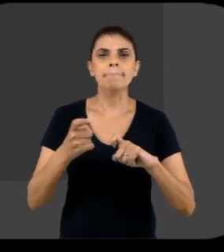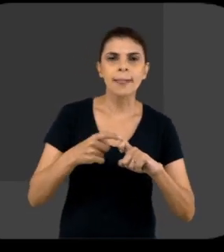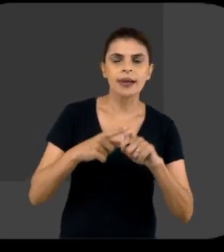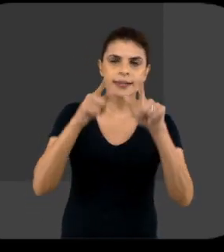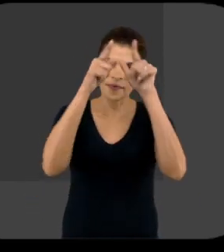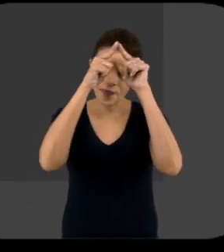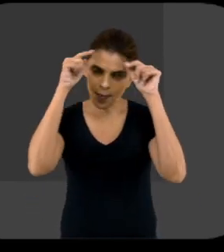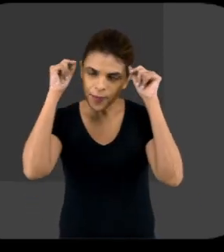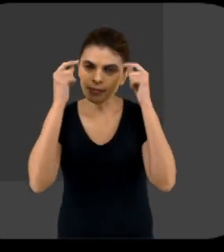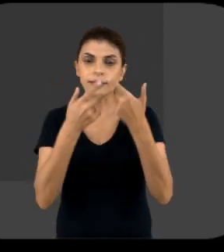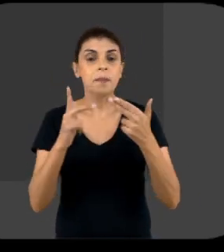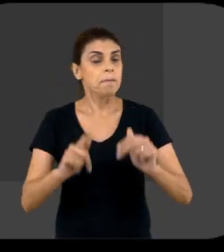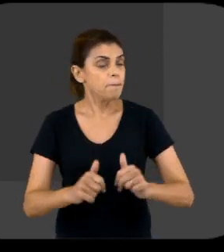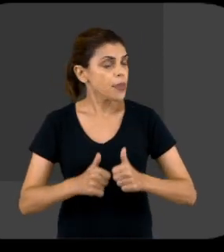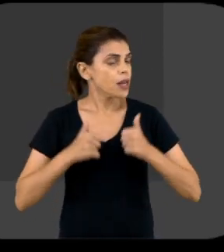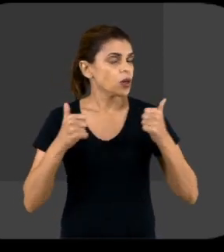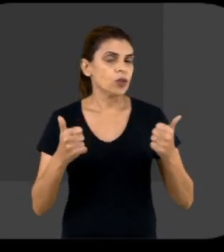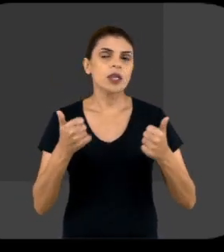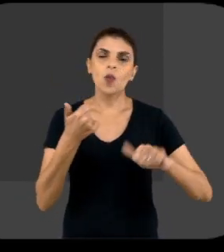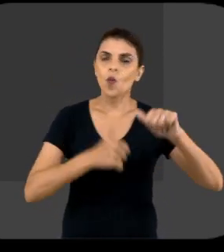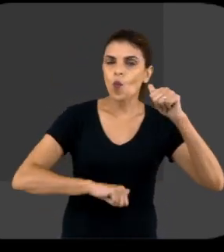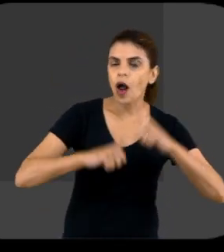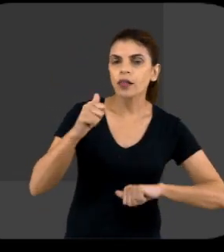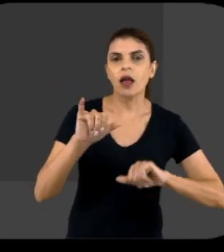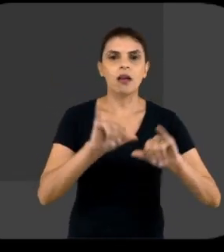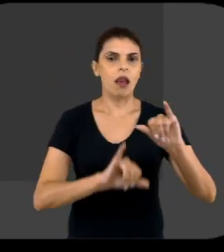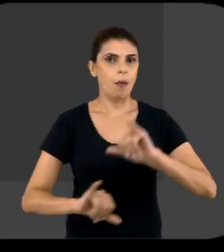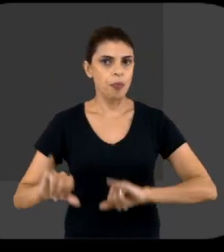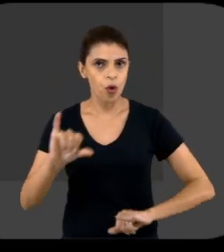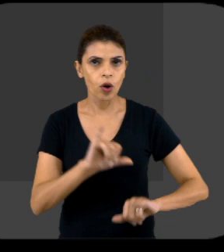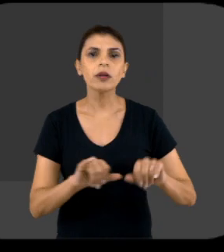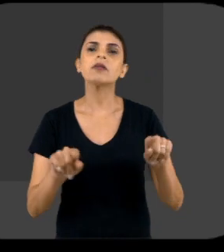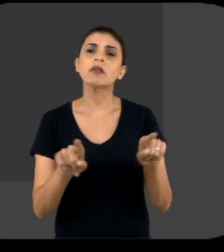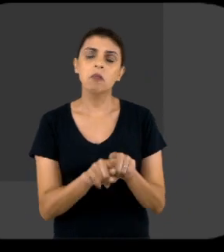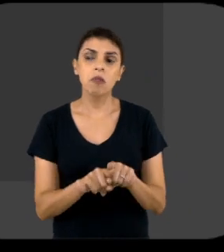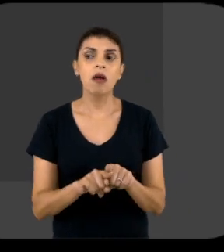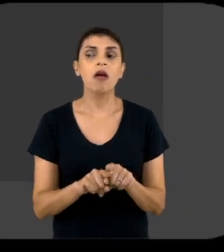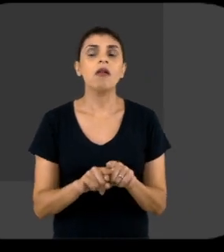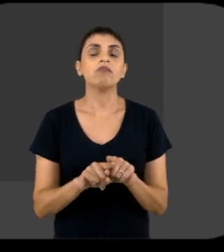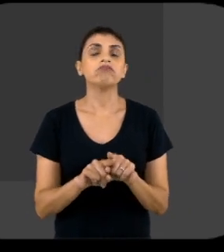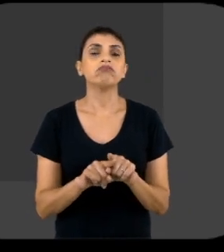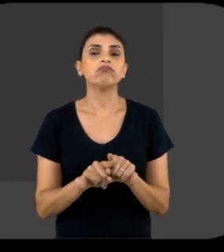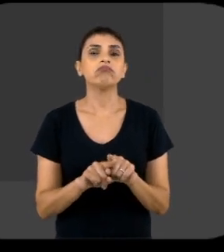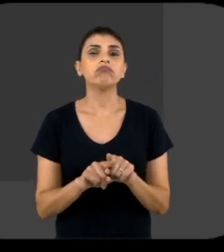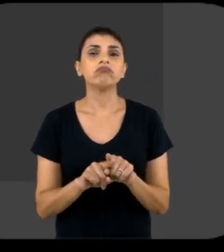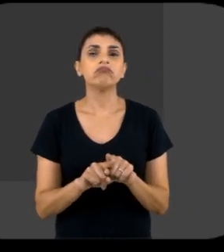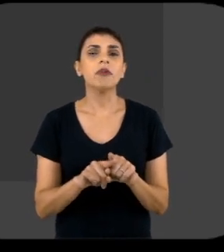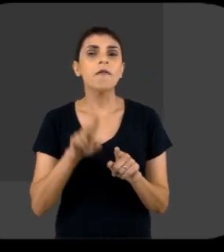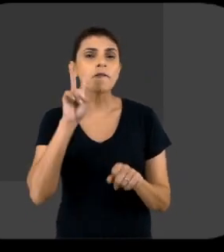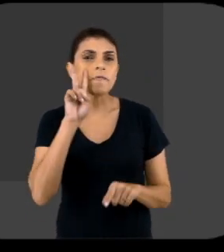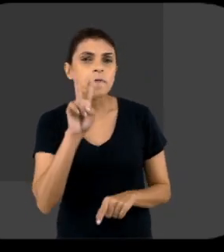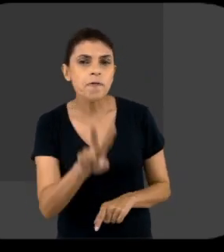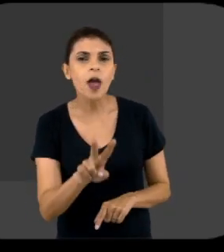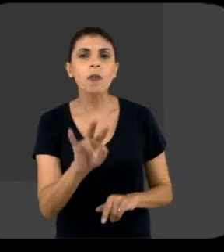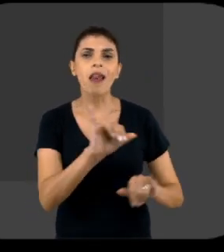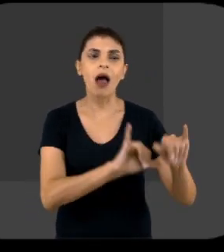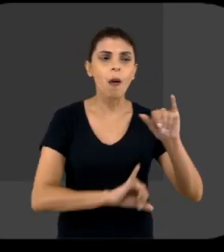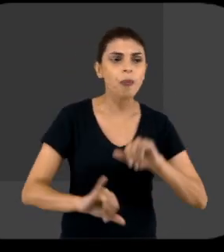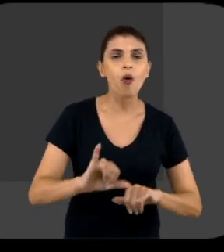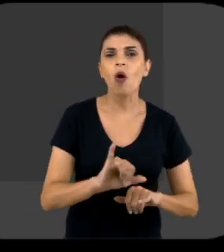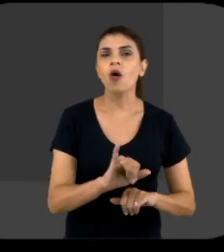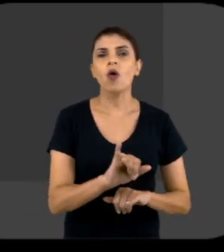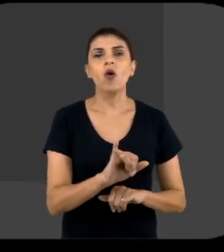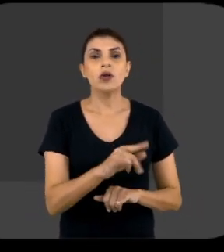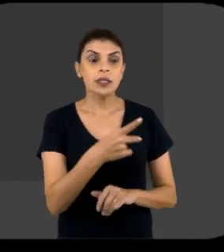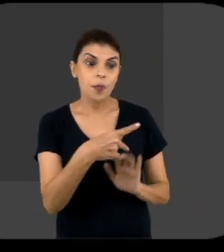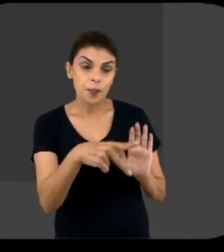de melhoria da qualidade para o laboratório. Quando nós também recomendamos fortemente que o laboratório tenha